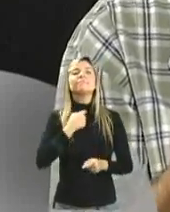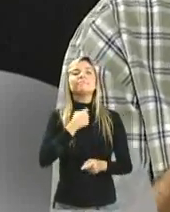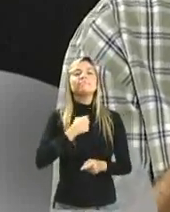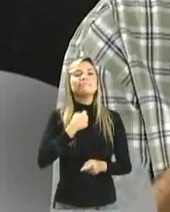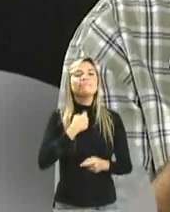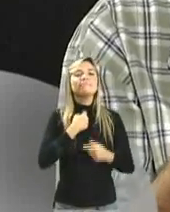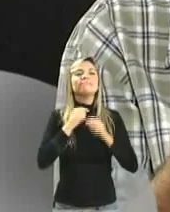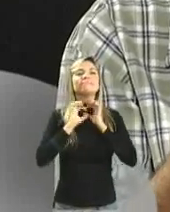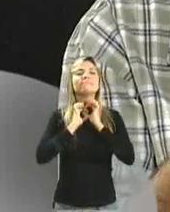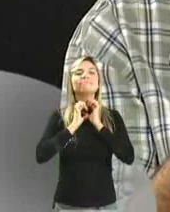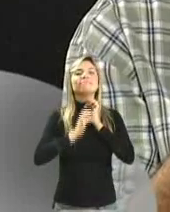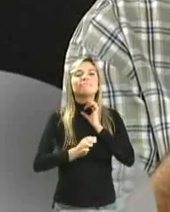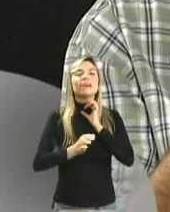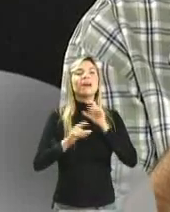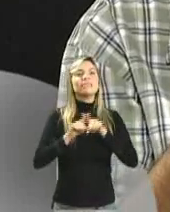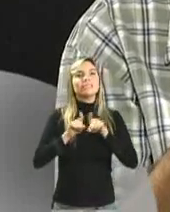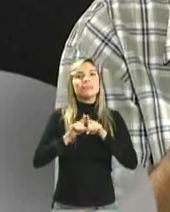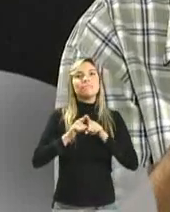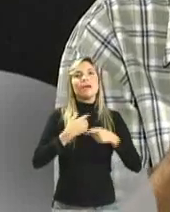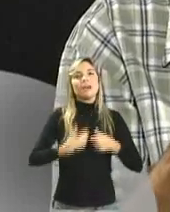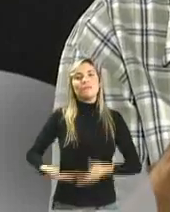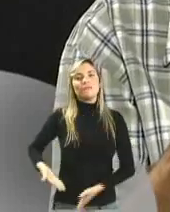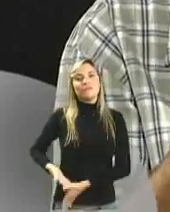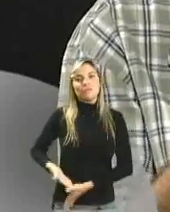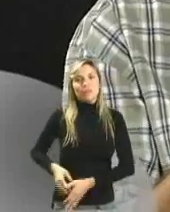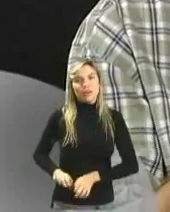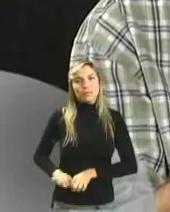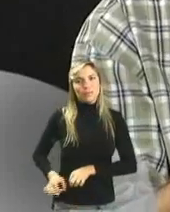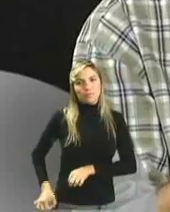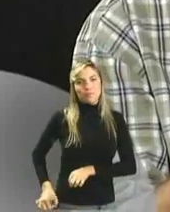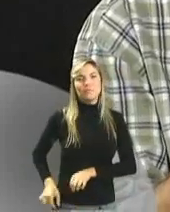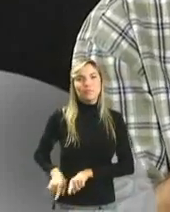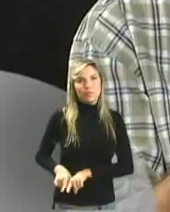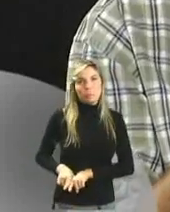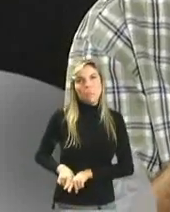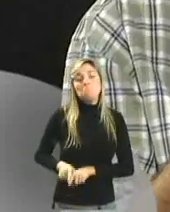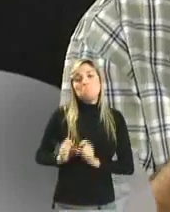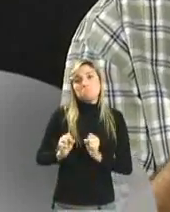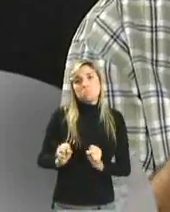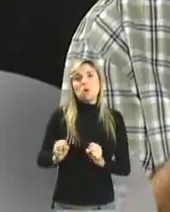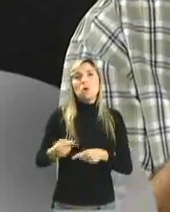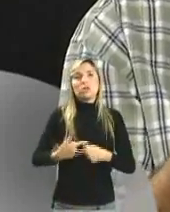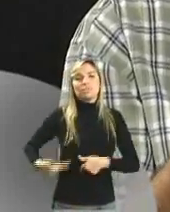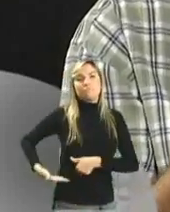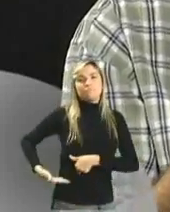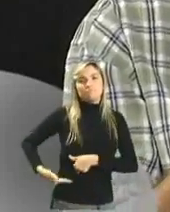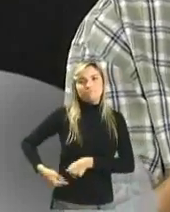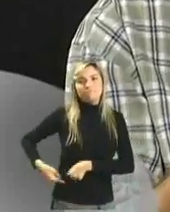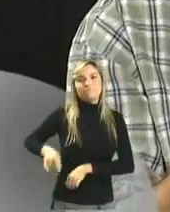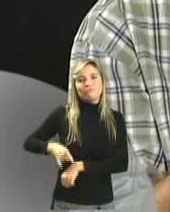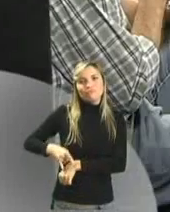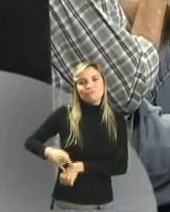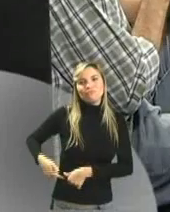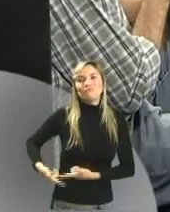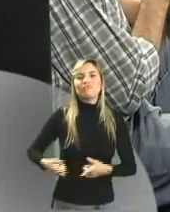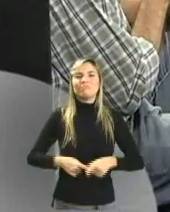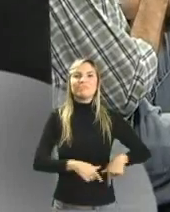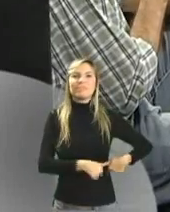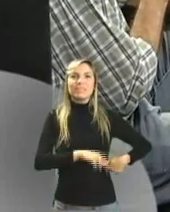da traqueia até a parte gastrointestinal e outros órgãos também, como a bexiga,